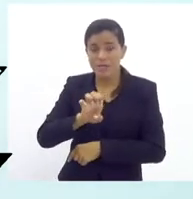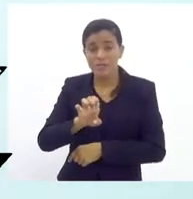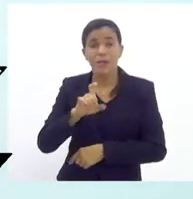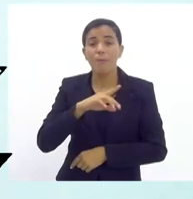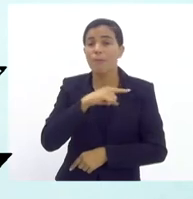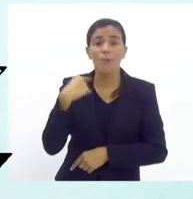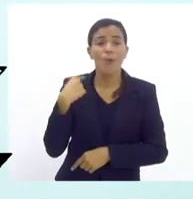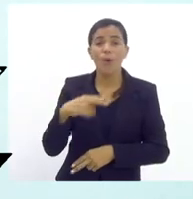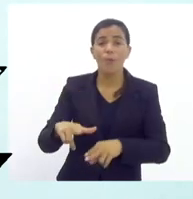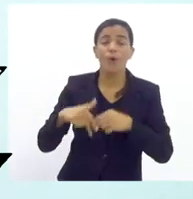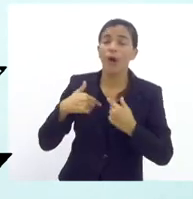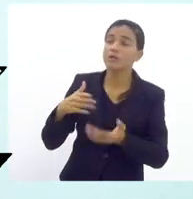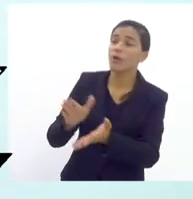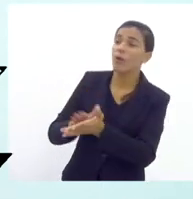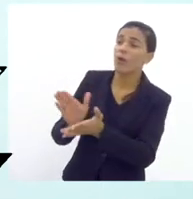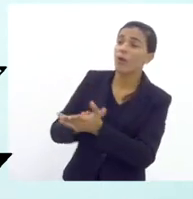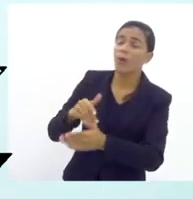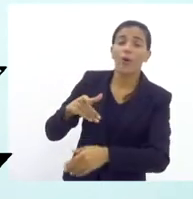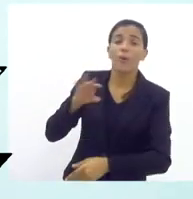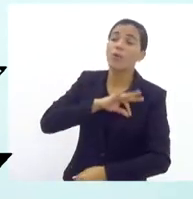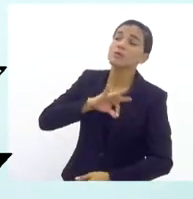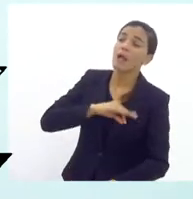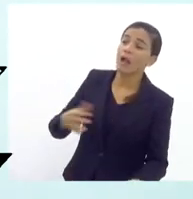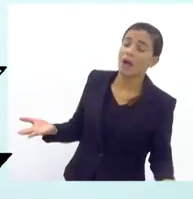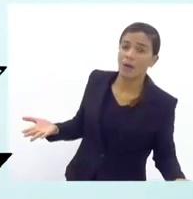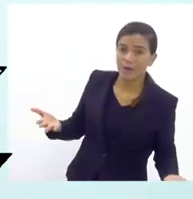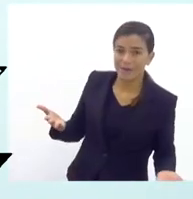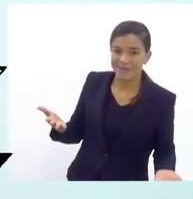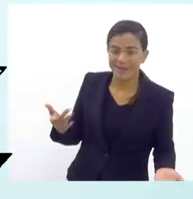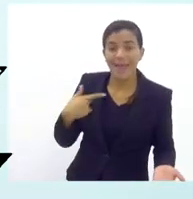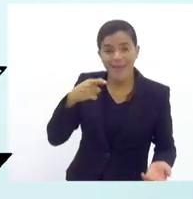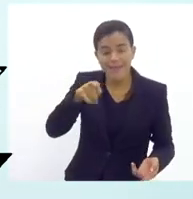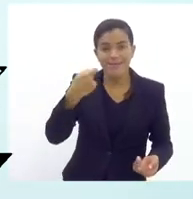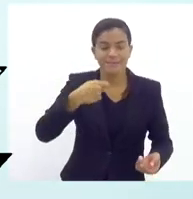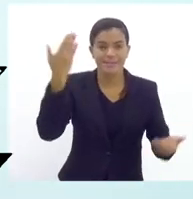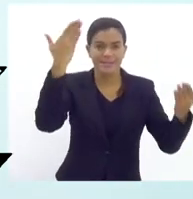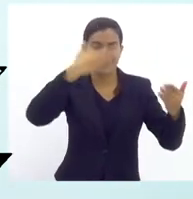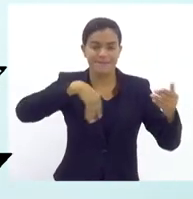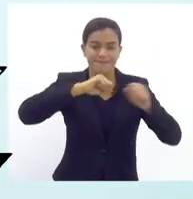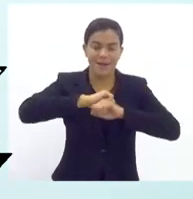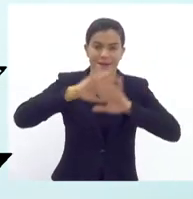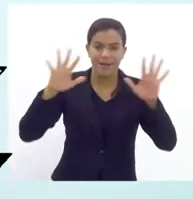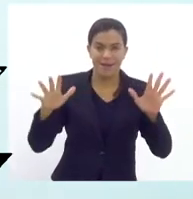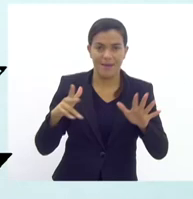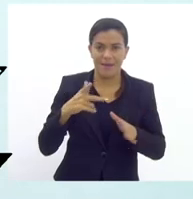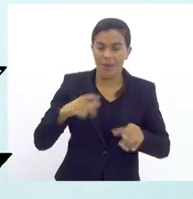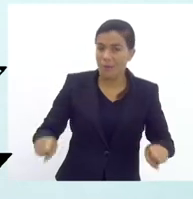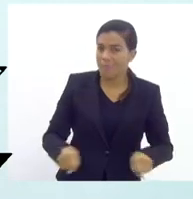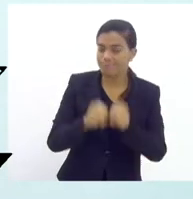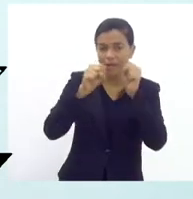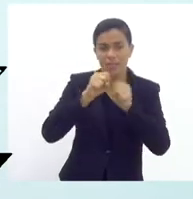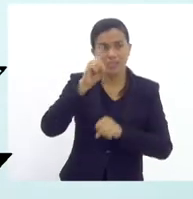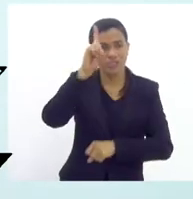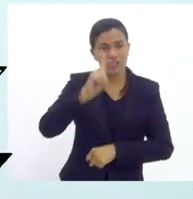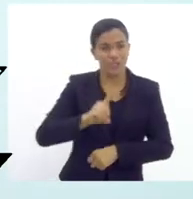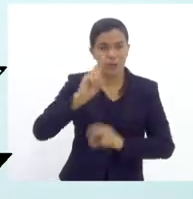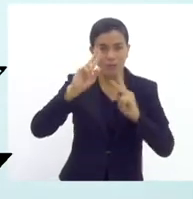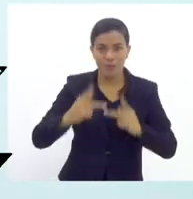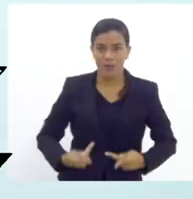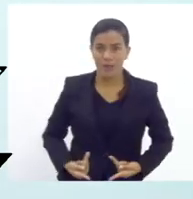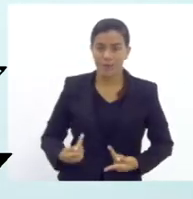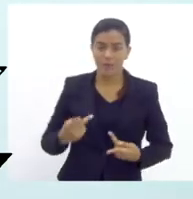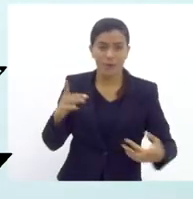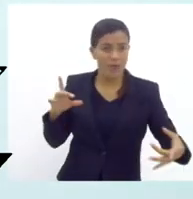cobrar a diária de trabalho é isso que a gente precisa deixar nítido é um caso de violação dos Direitos Humanos relacionado